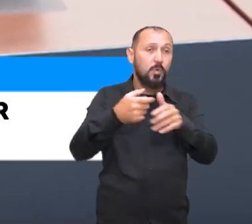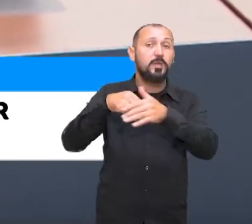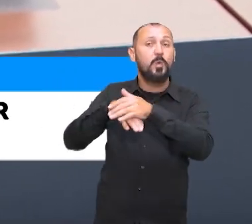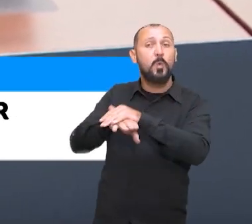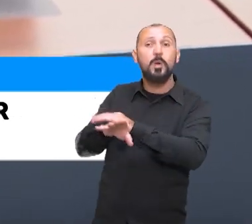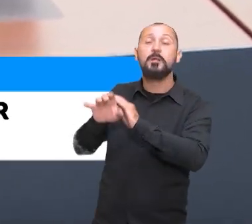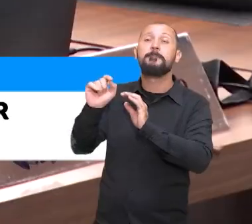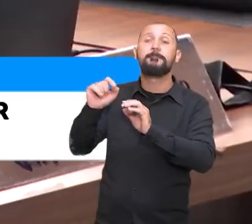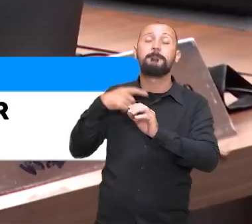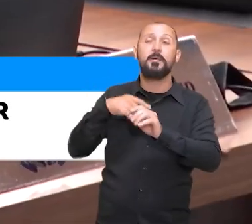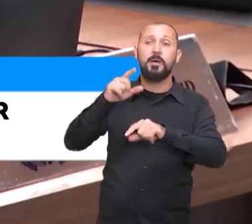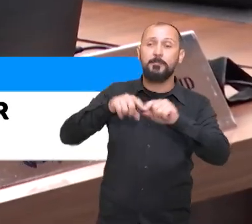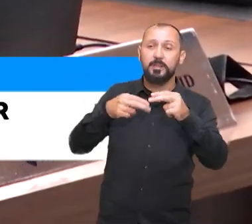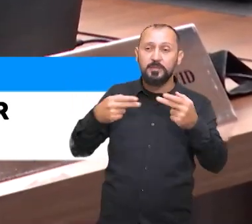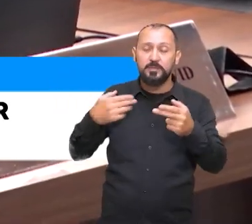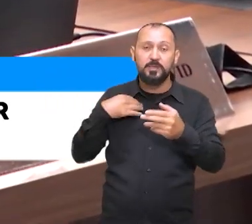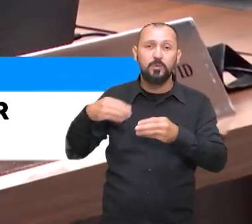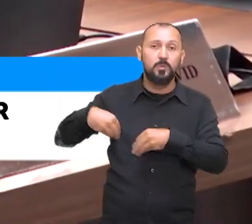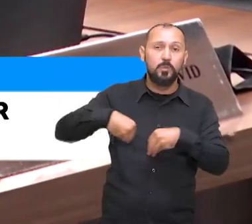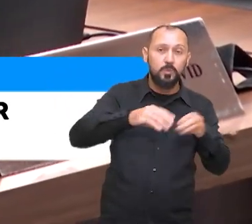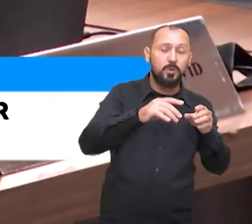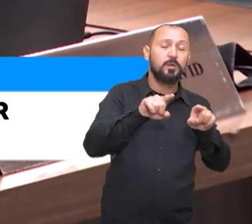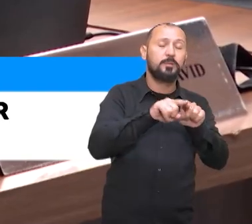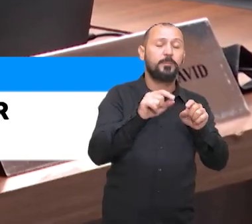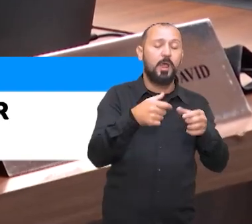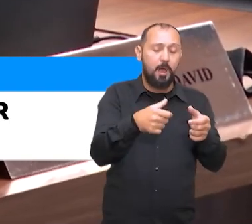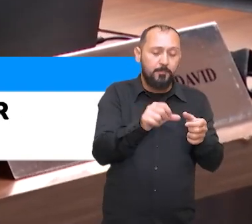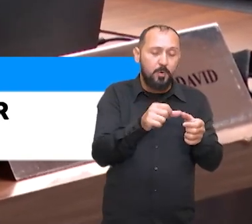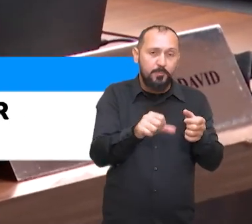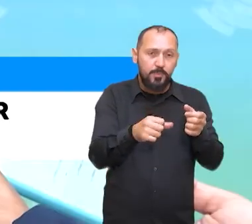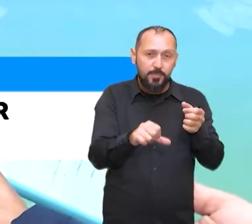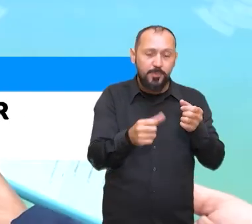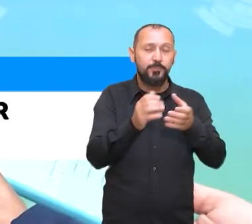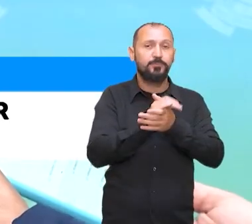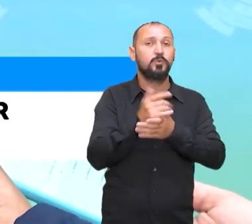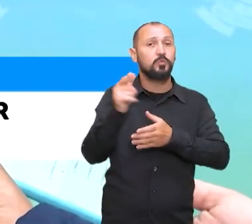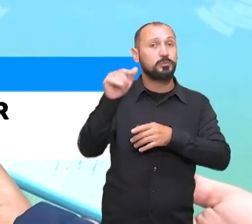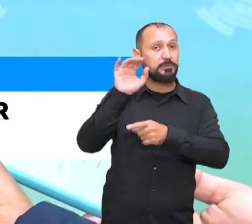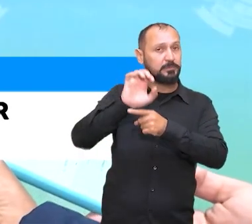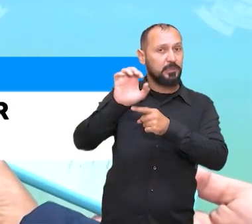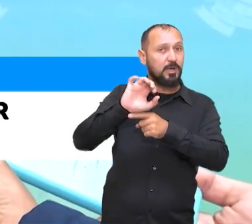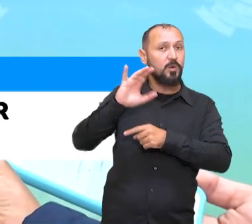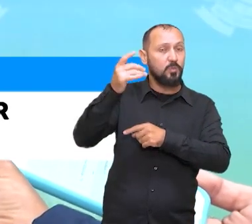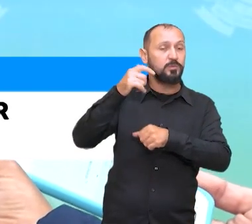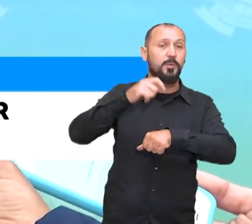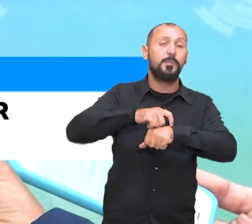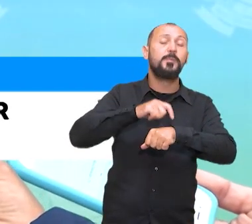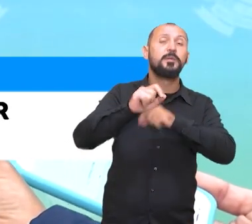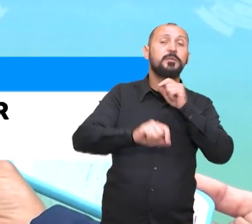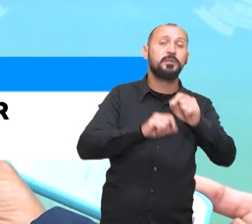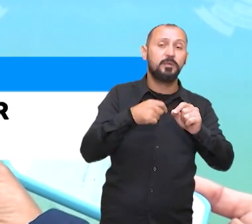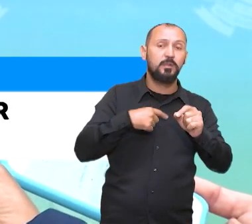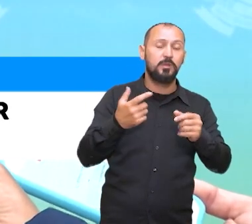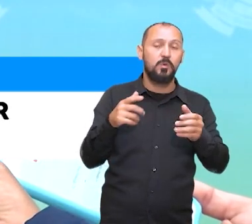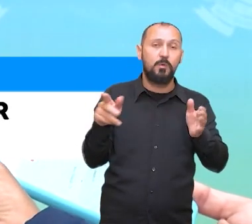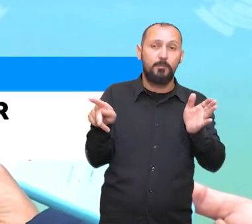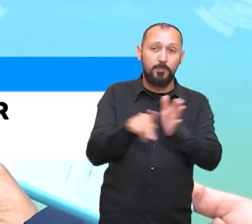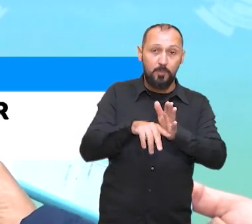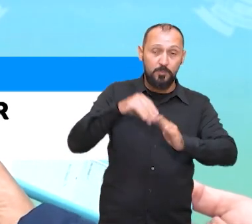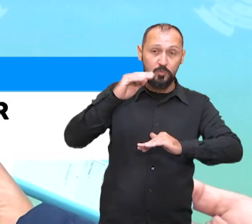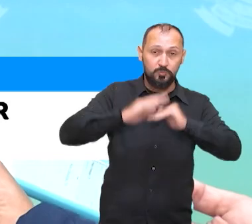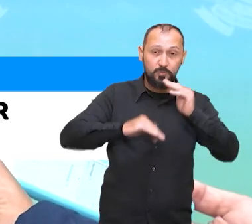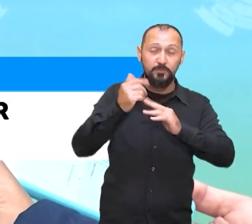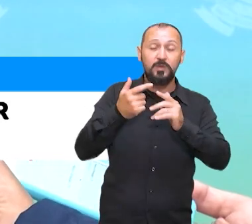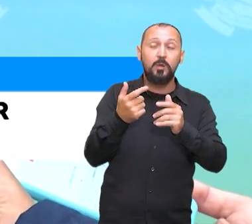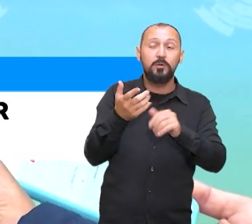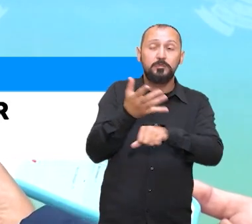e caçadores para transportar suas armas e munições. Em outros estados já aconteceram situações em que